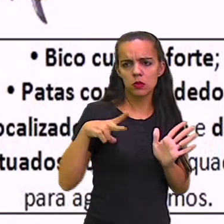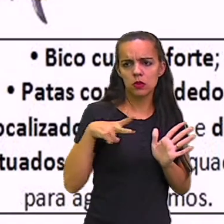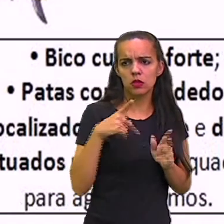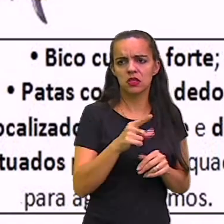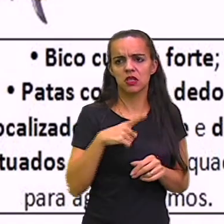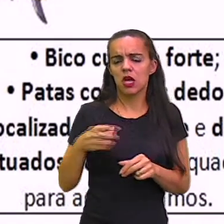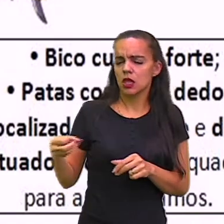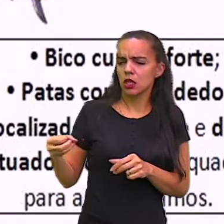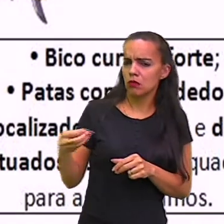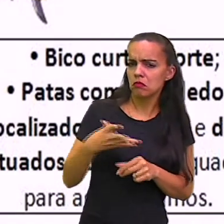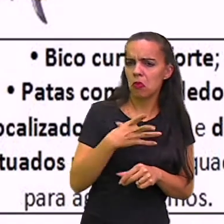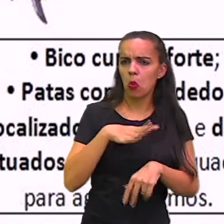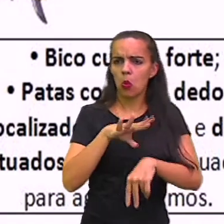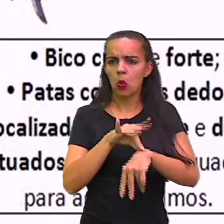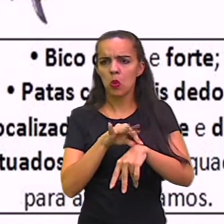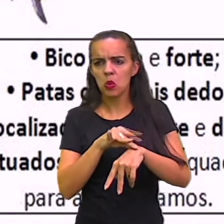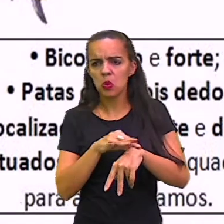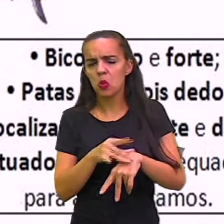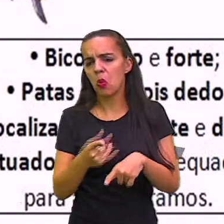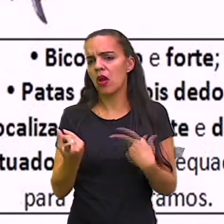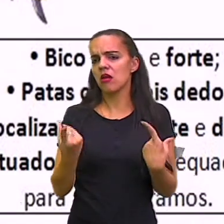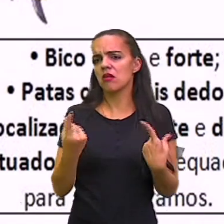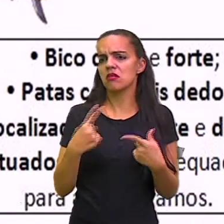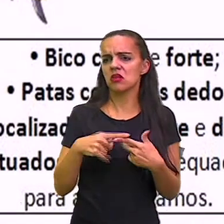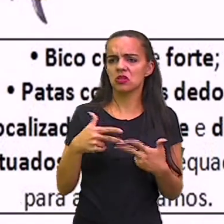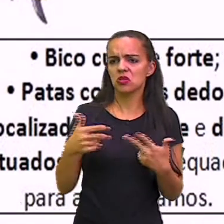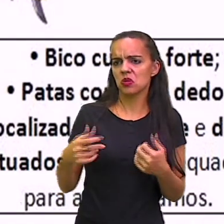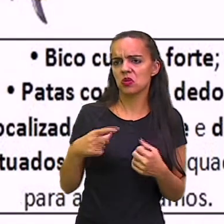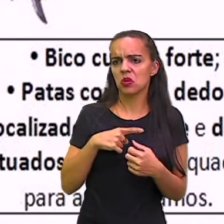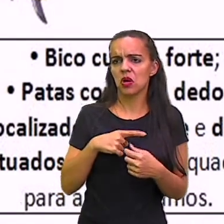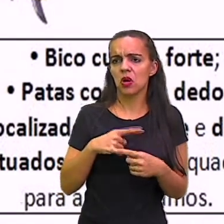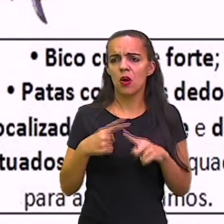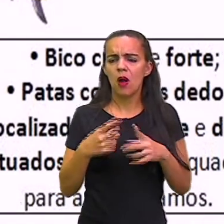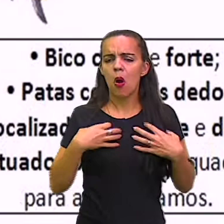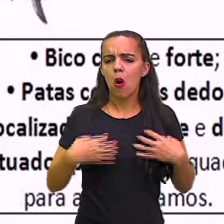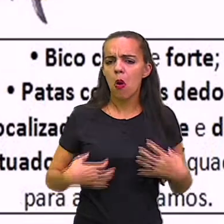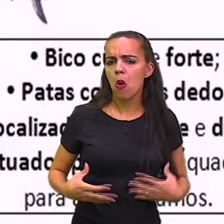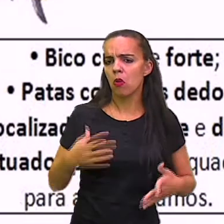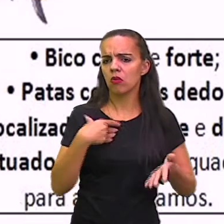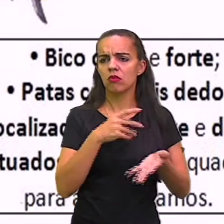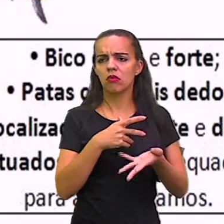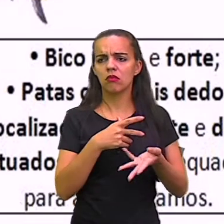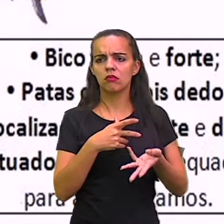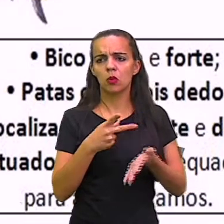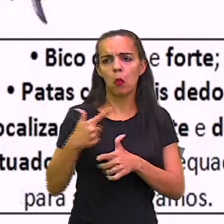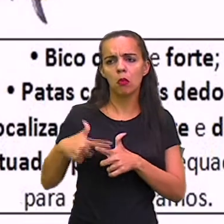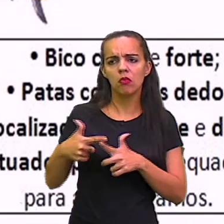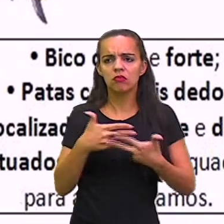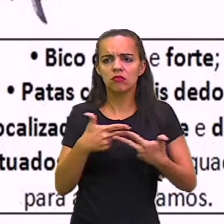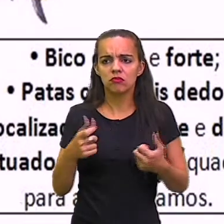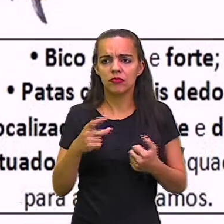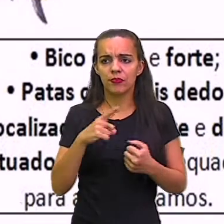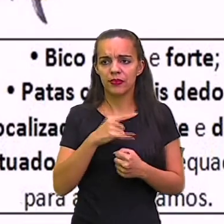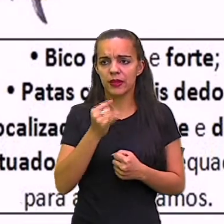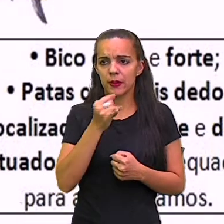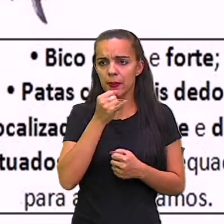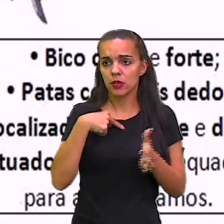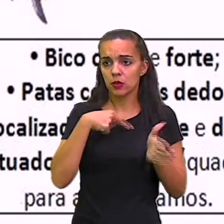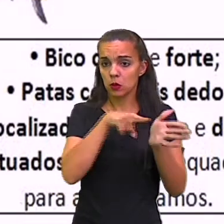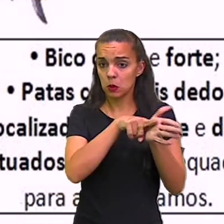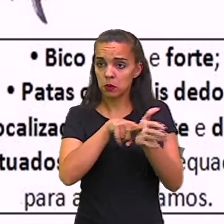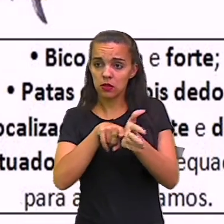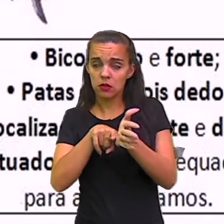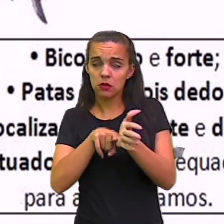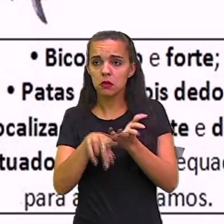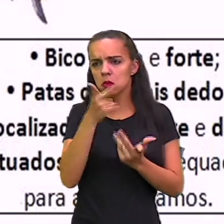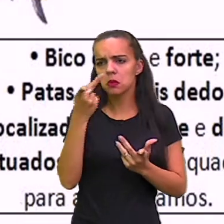novas doenças desmatamento ou a carta cruel e desenfreada quando os pesquisadores